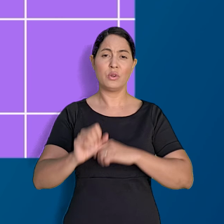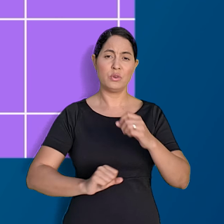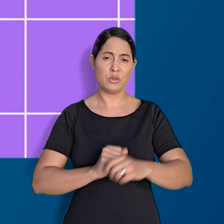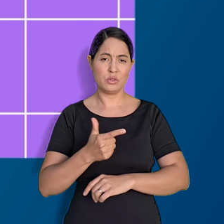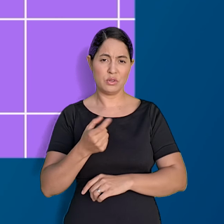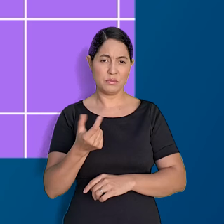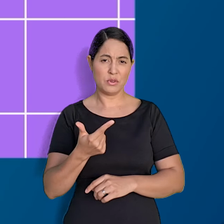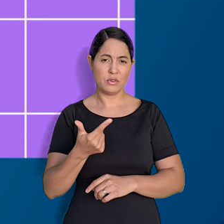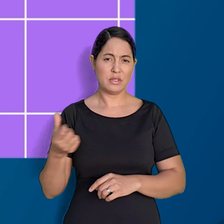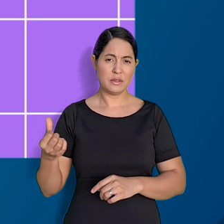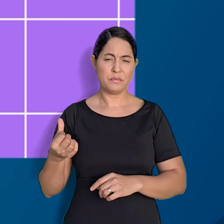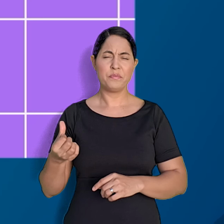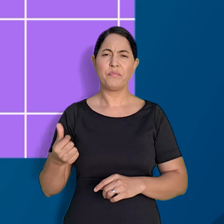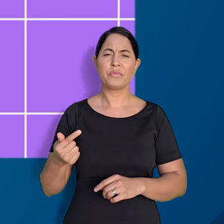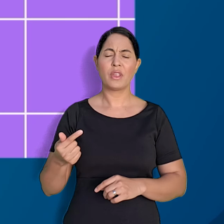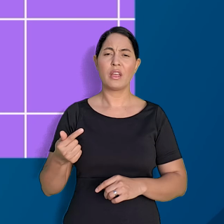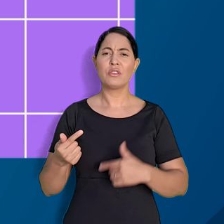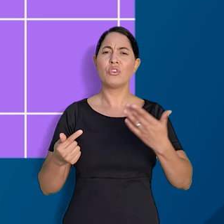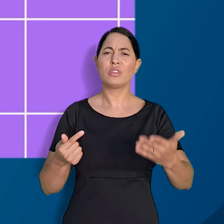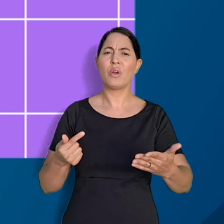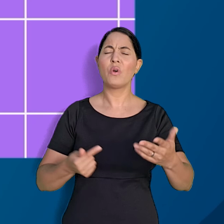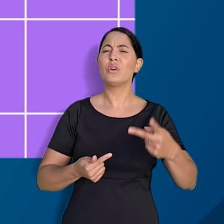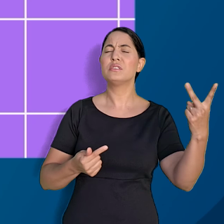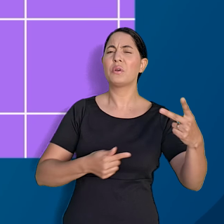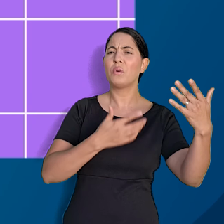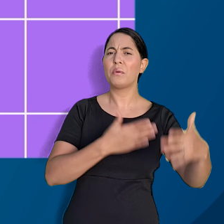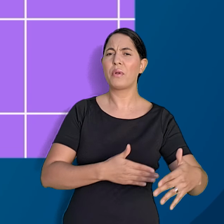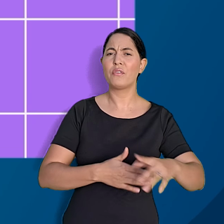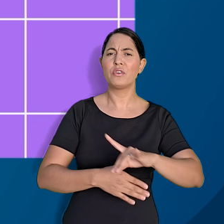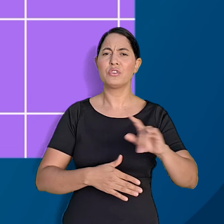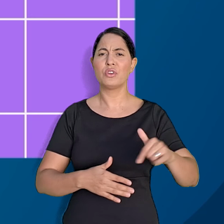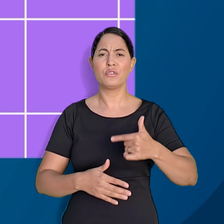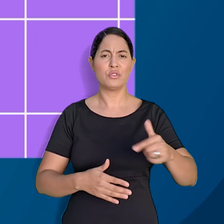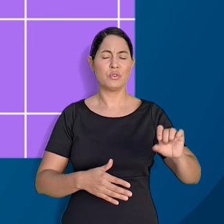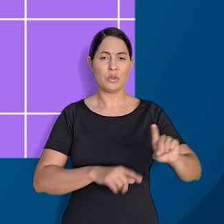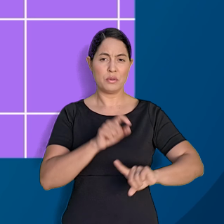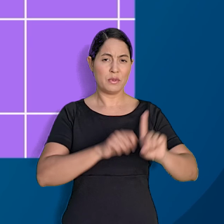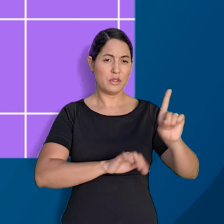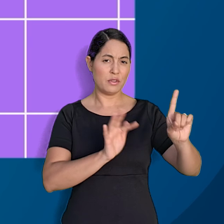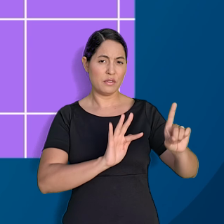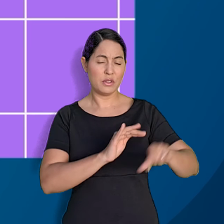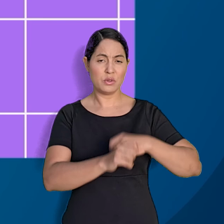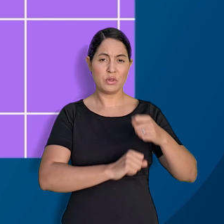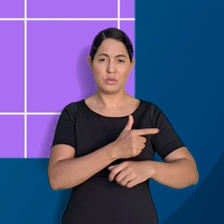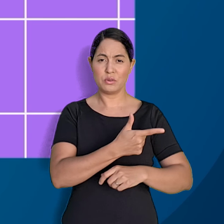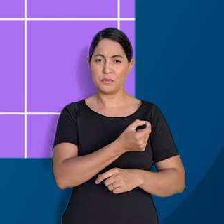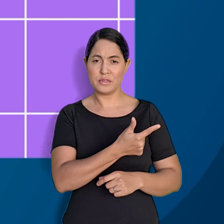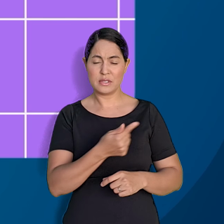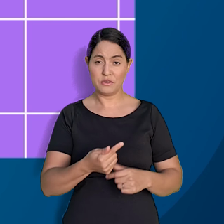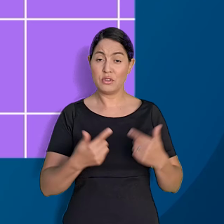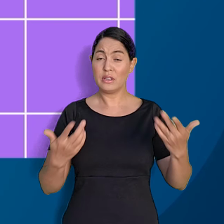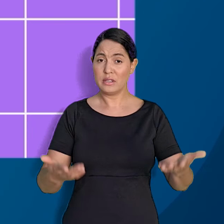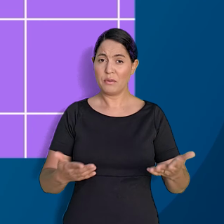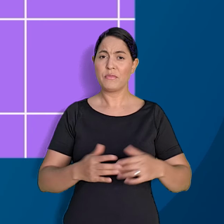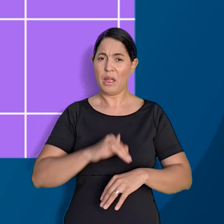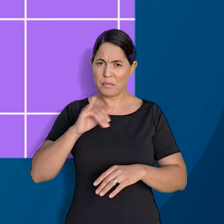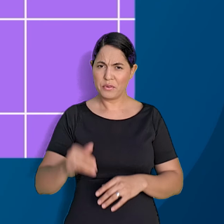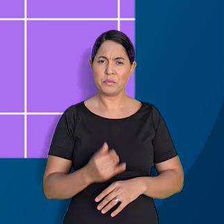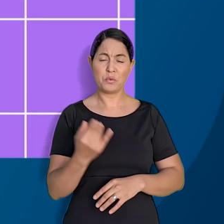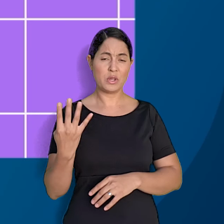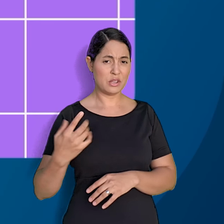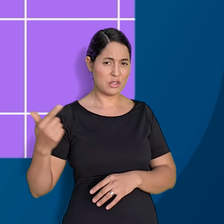segunda fase, 28 de fevereiro de 2027. Publicação do edital complementar, reaproveitamento da primeira fase